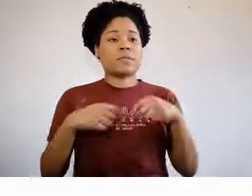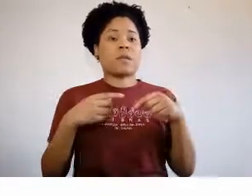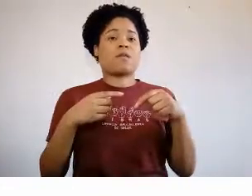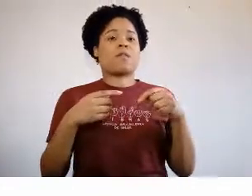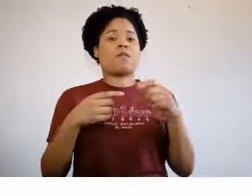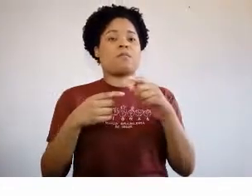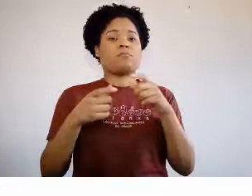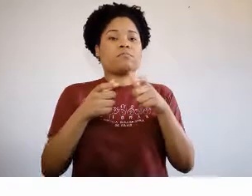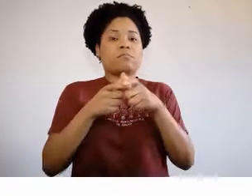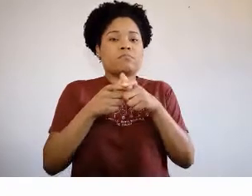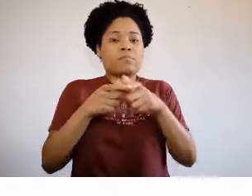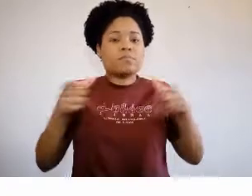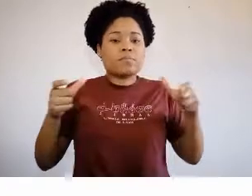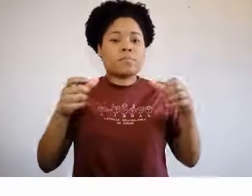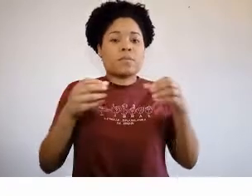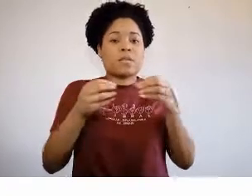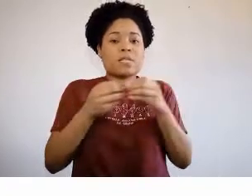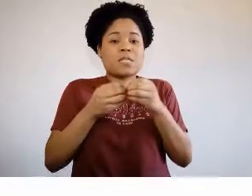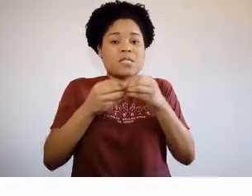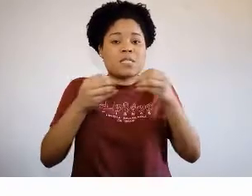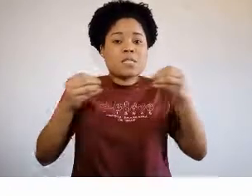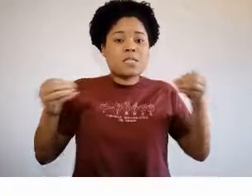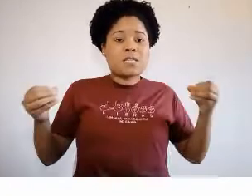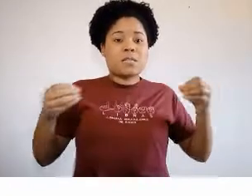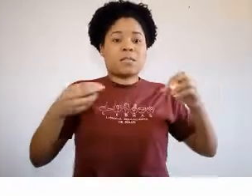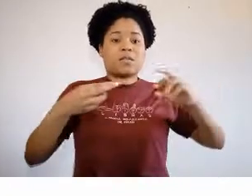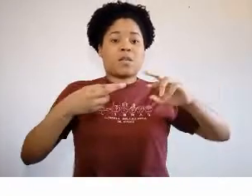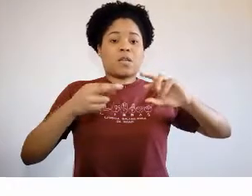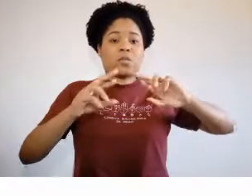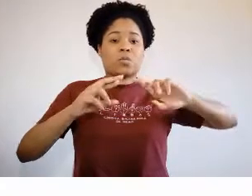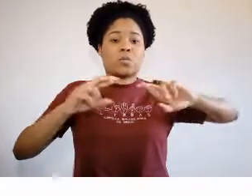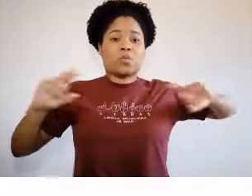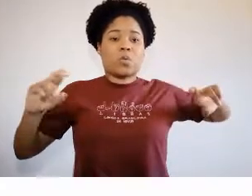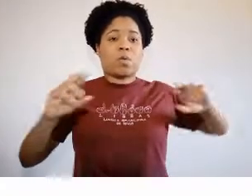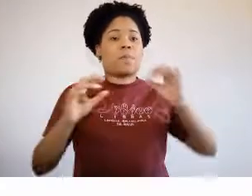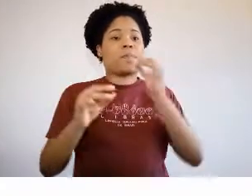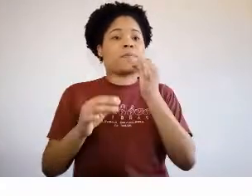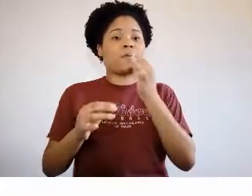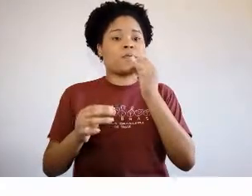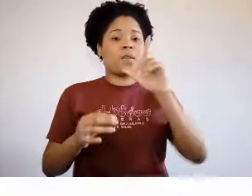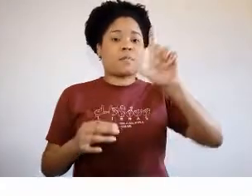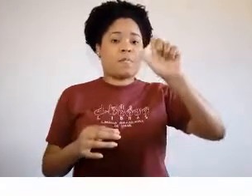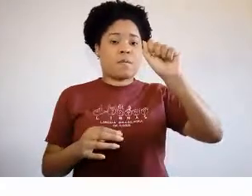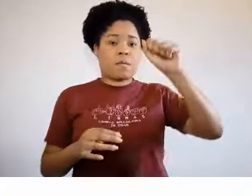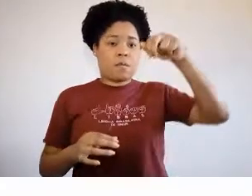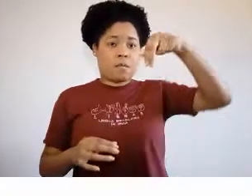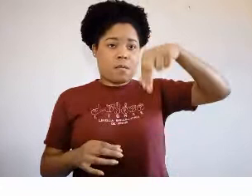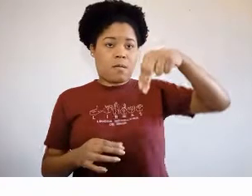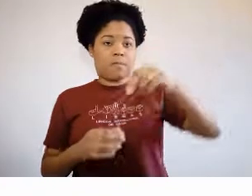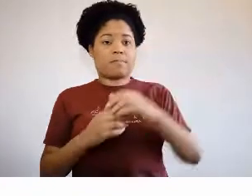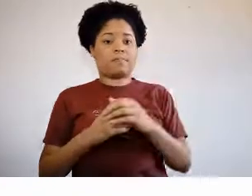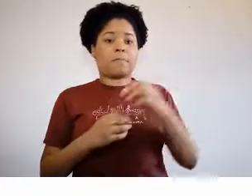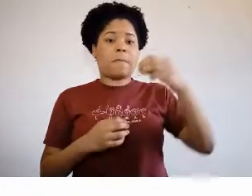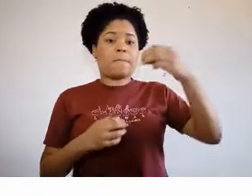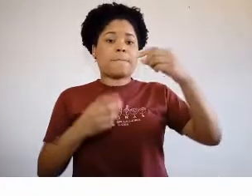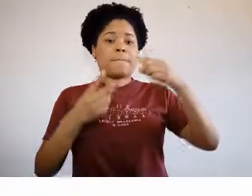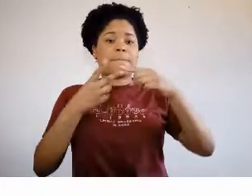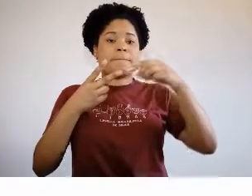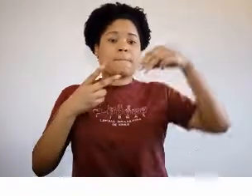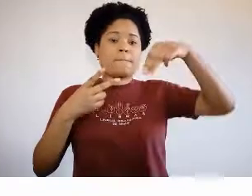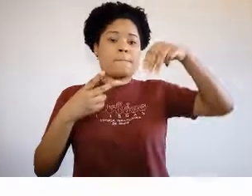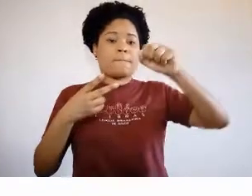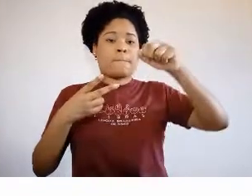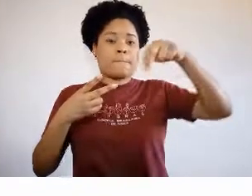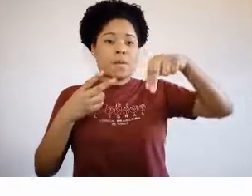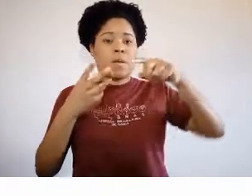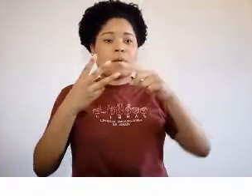ser classificada conforme a distância entre os nós. Da seguinte forma: rede LAN,